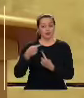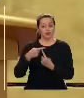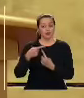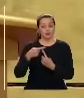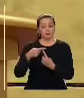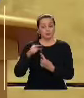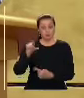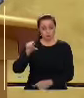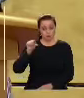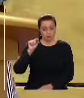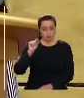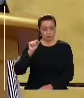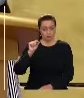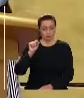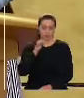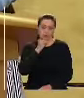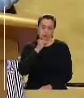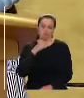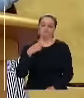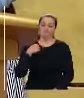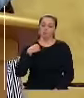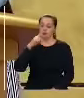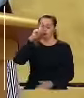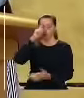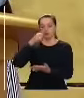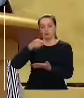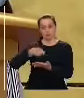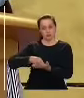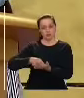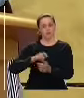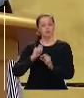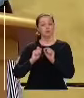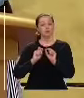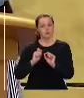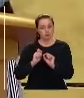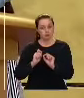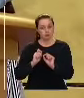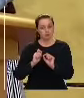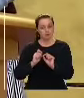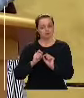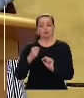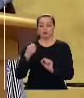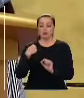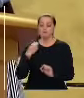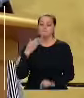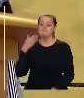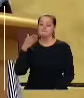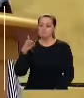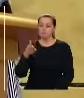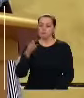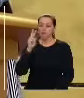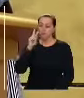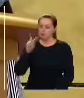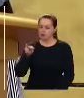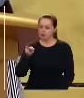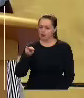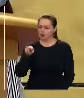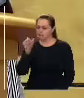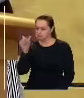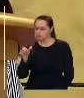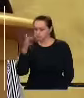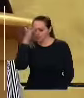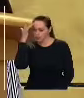que você faz, eu decido ser assim, eu decido que eu vou olhar o lado bom.